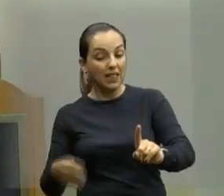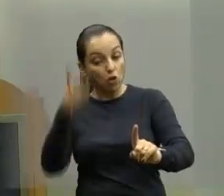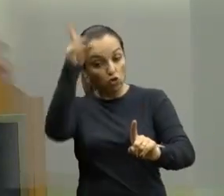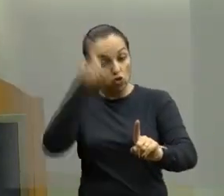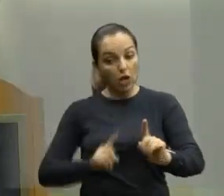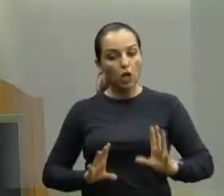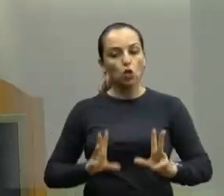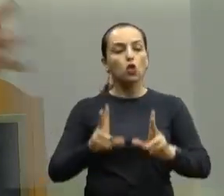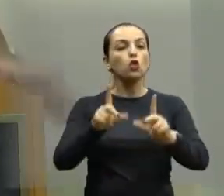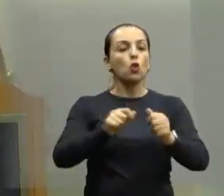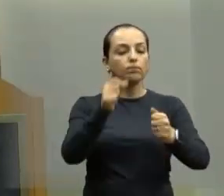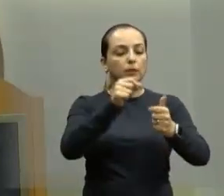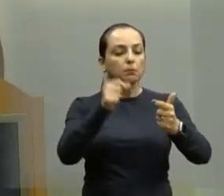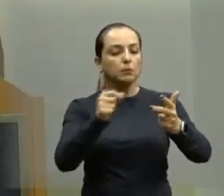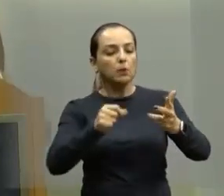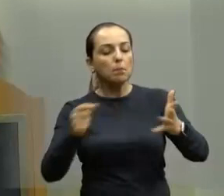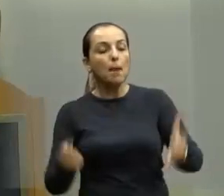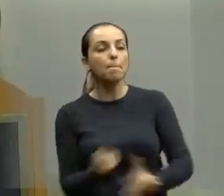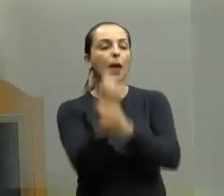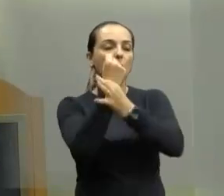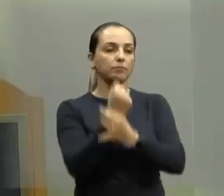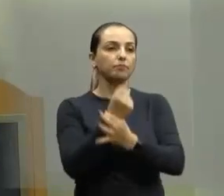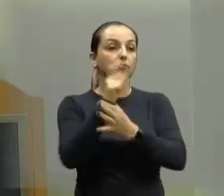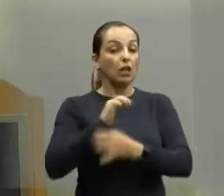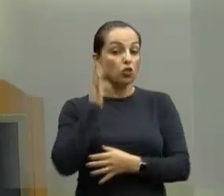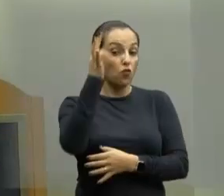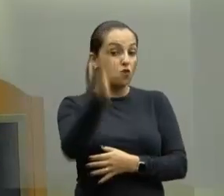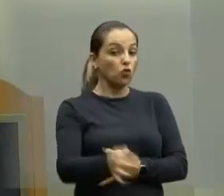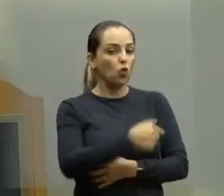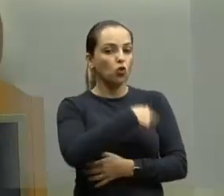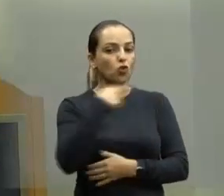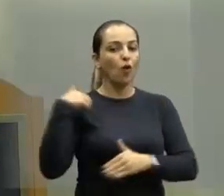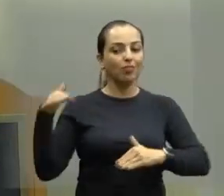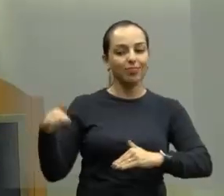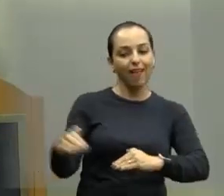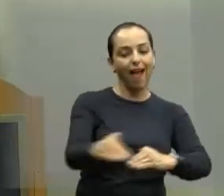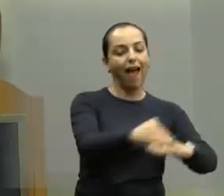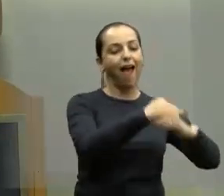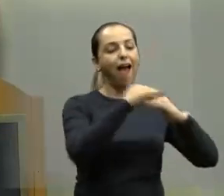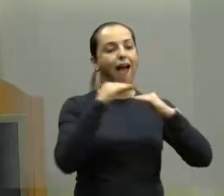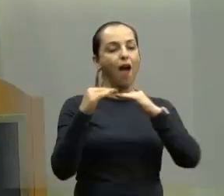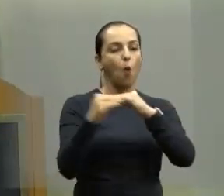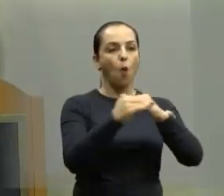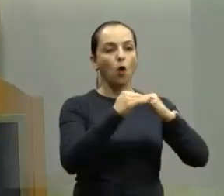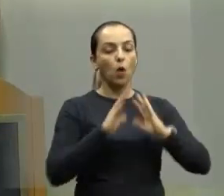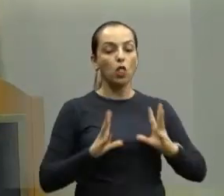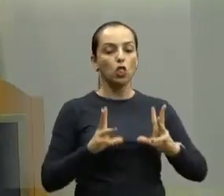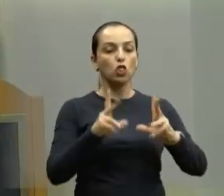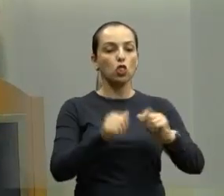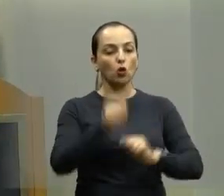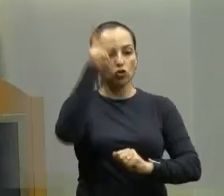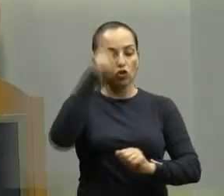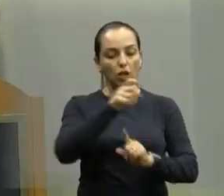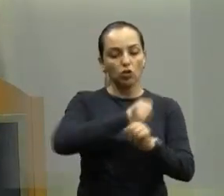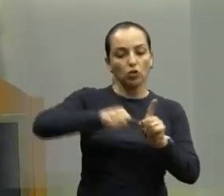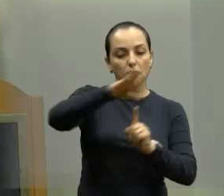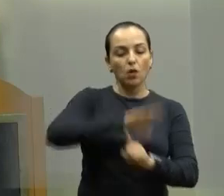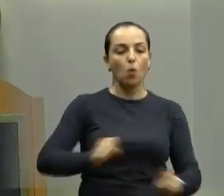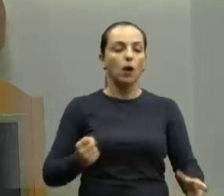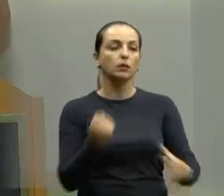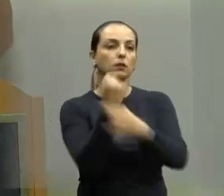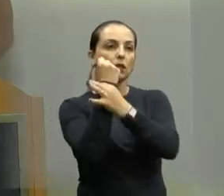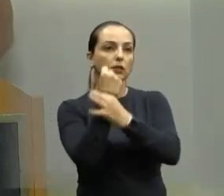lgbts sejam resguardados e que um dia nós Alcancemos a Plenitude dos direitos sociais garantidos